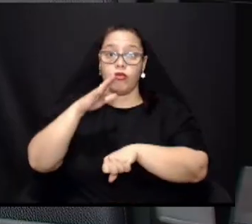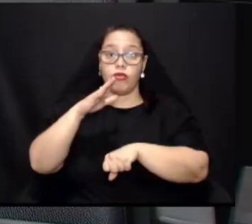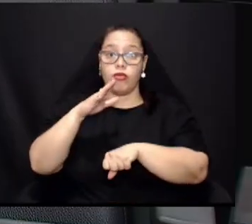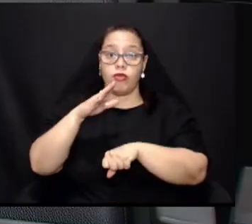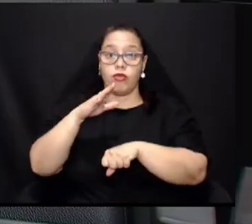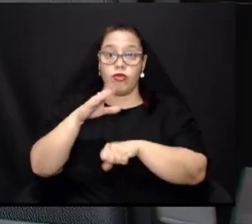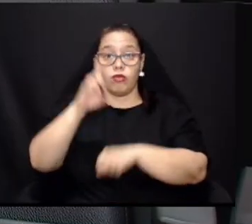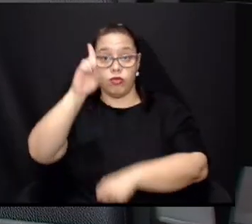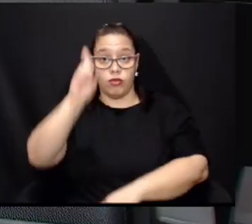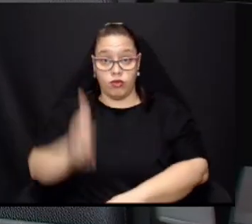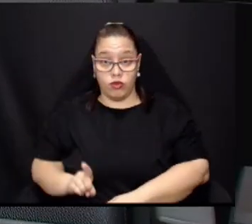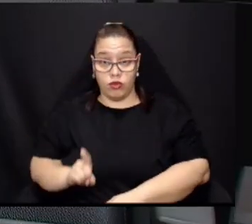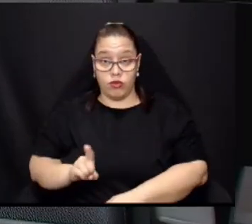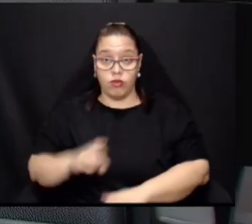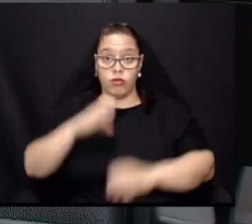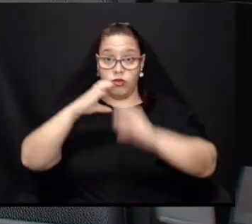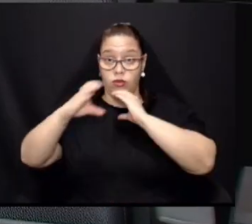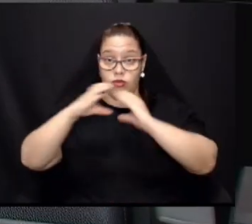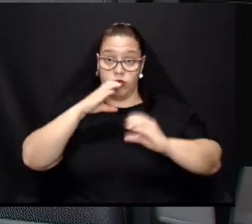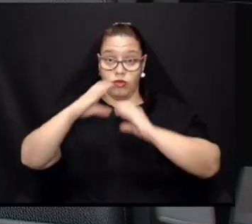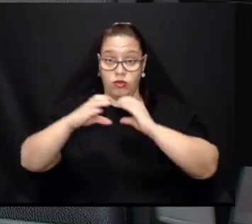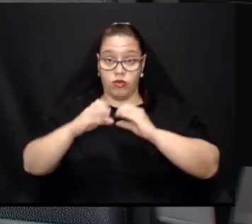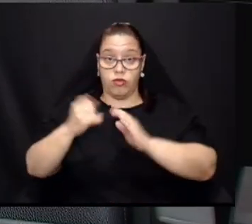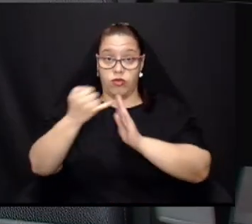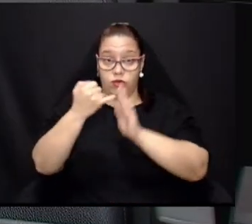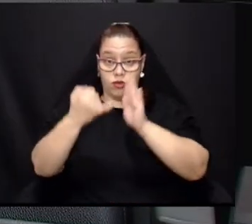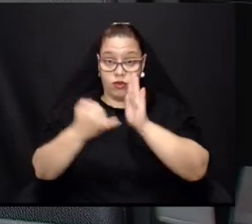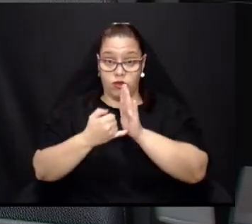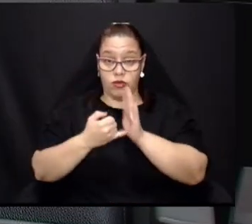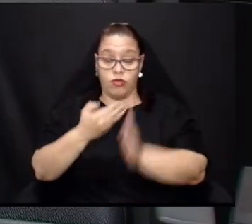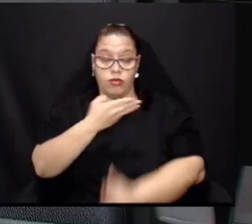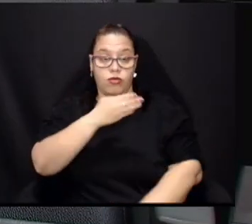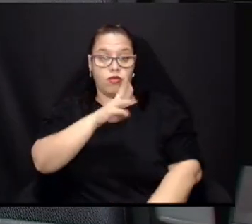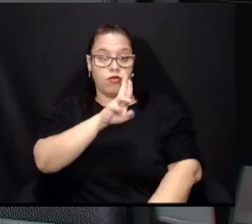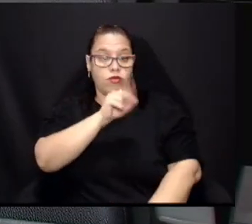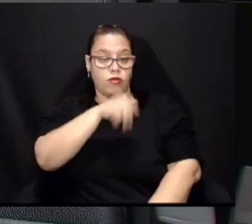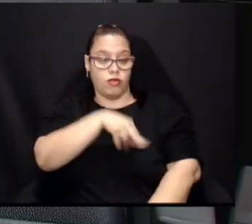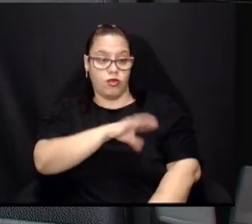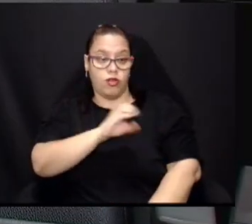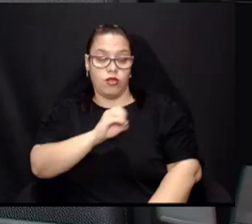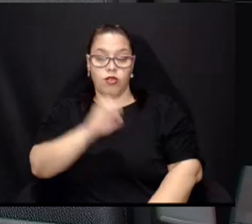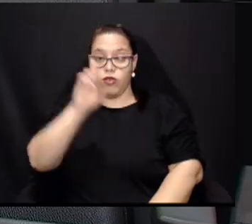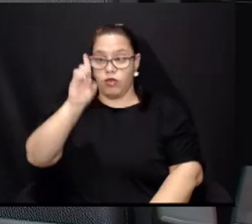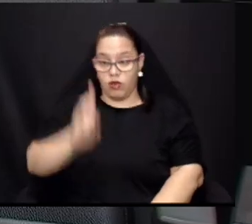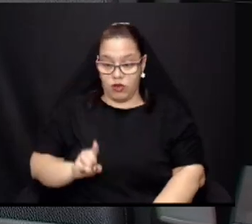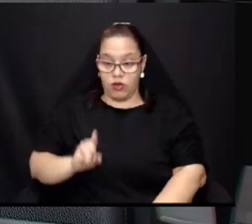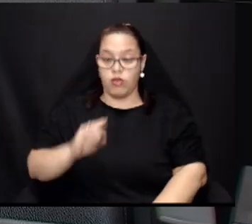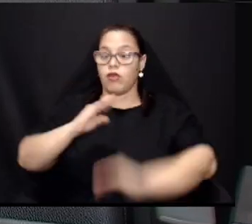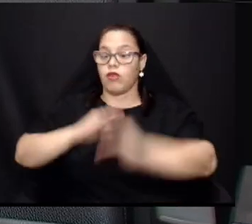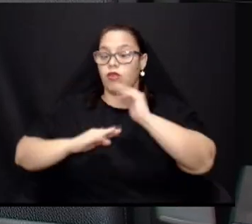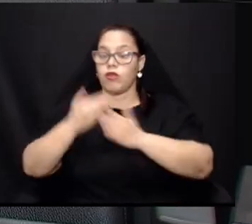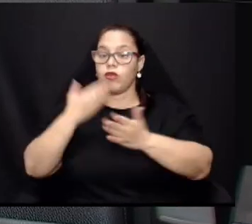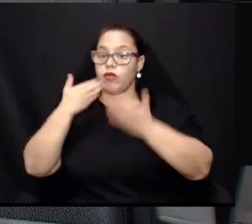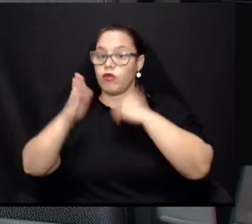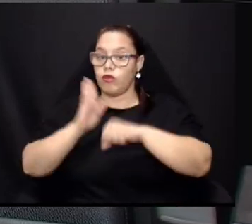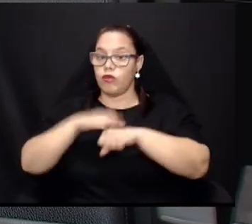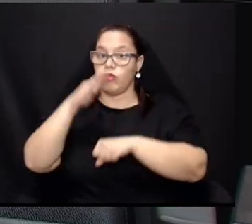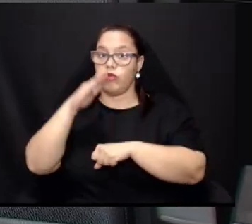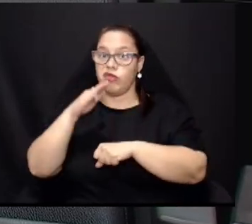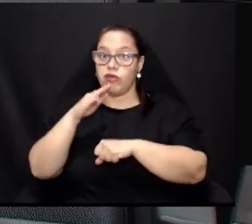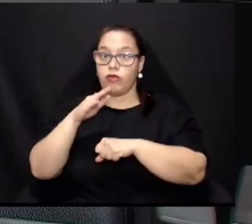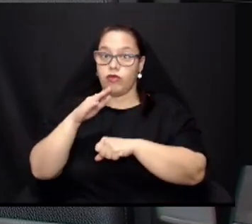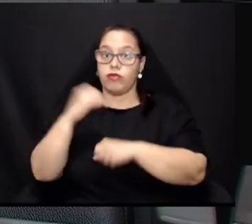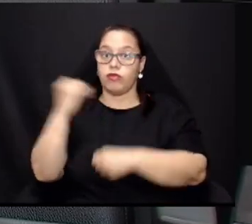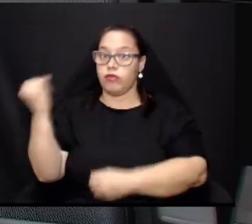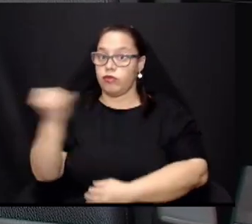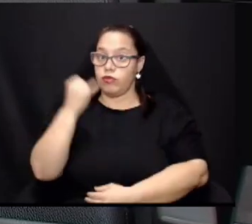de Comunicação Institucional. Eu estou aqui com o Bruno Assis, ele que é o diretor desse setor e vai contar um pouco mais sobre esse setor tão importante aqui